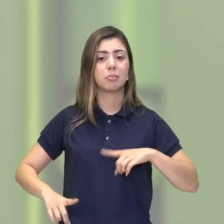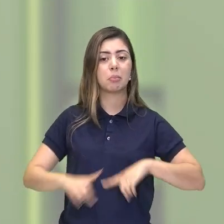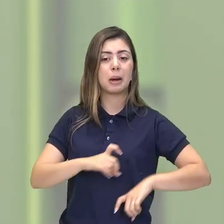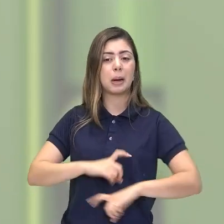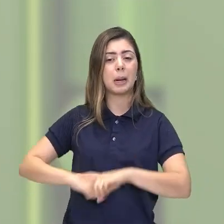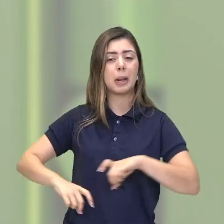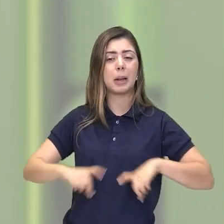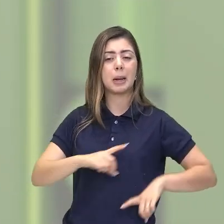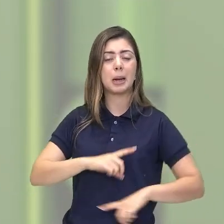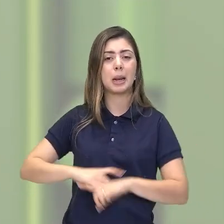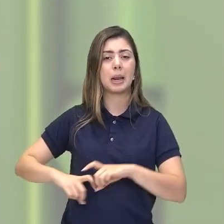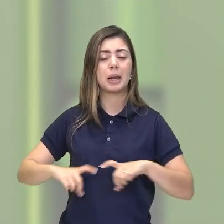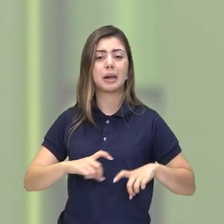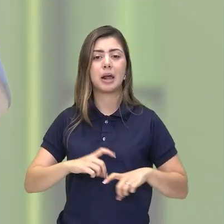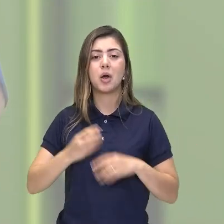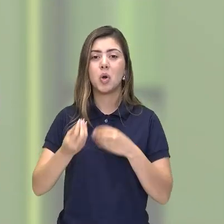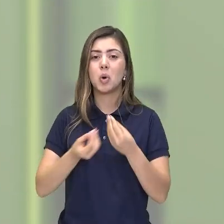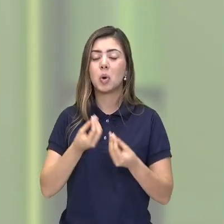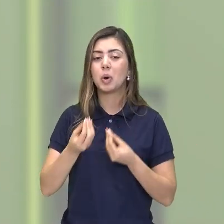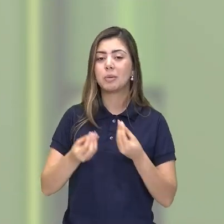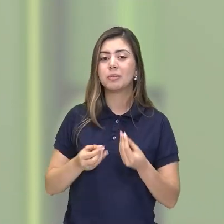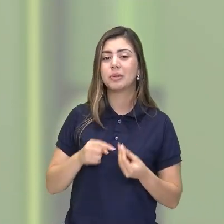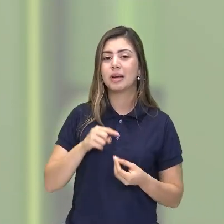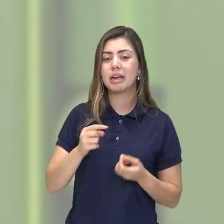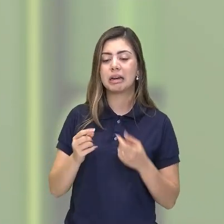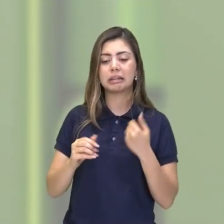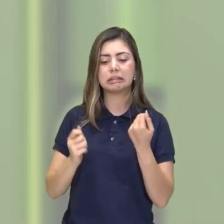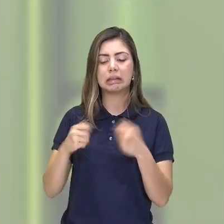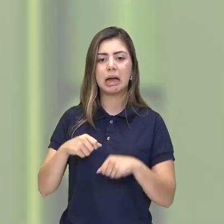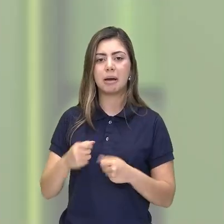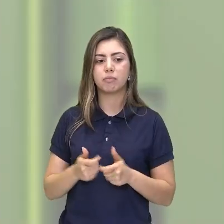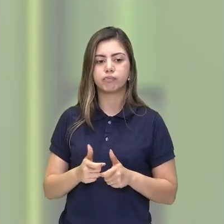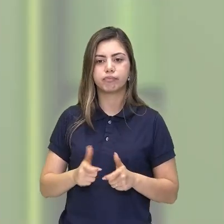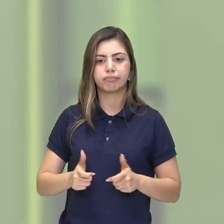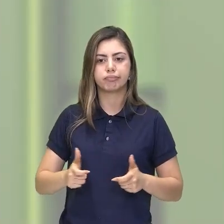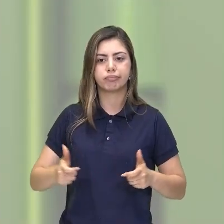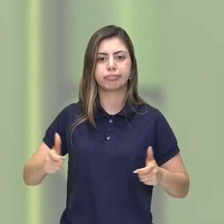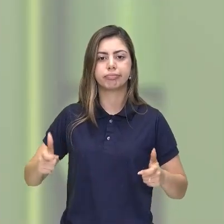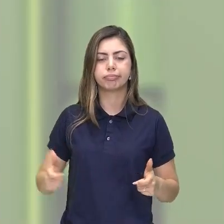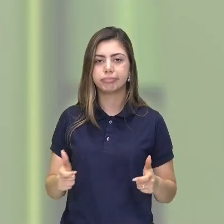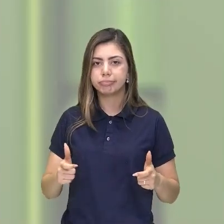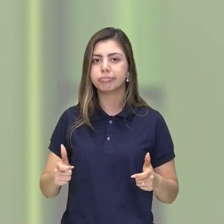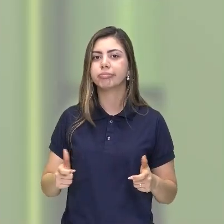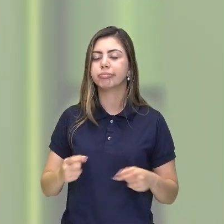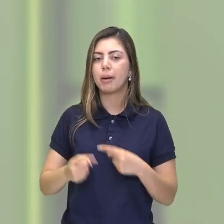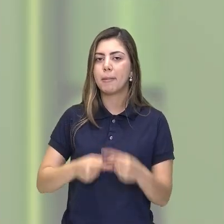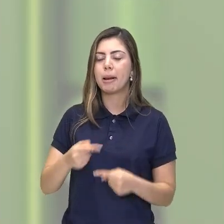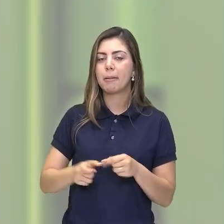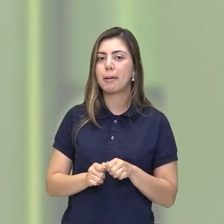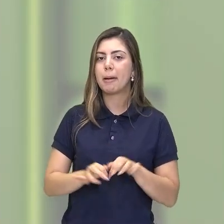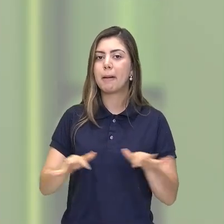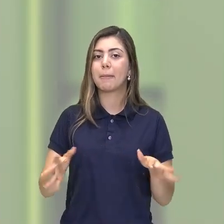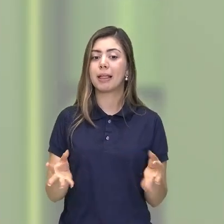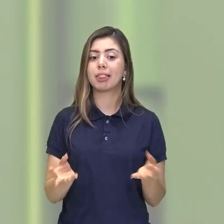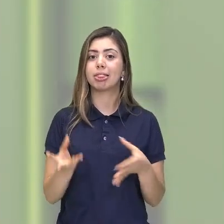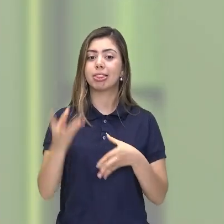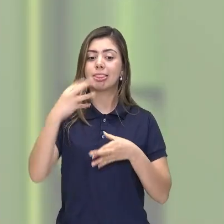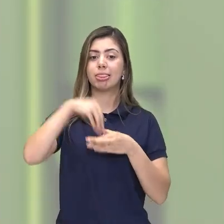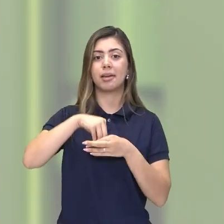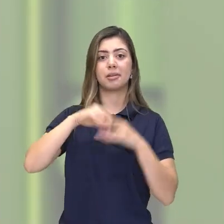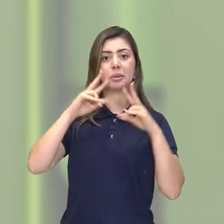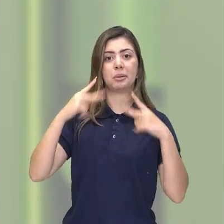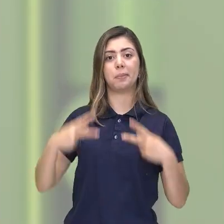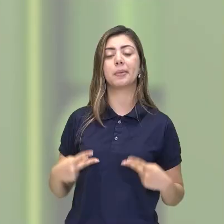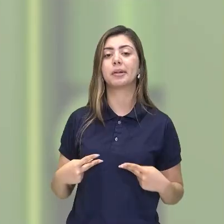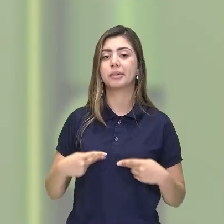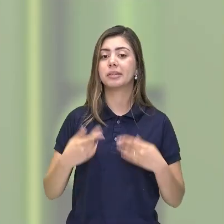parasita. E aí ela vai conseguir se desenvolver, se reproduzir dentro do hospedeiro, tá bom? Então, é